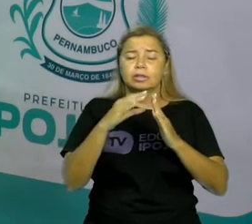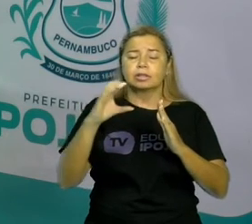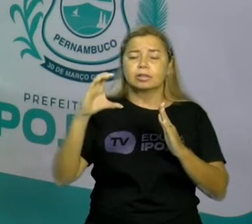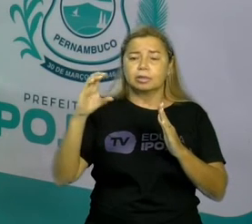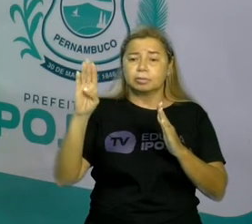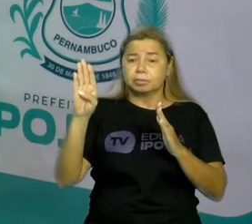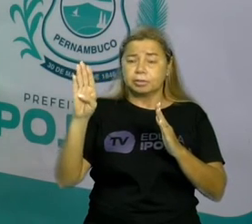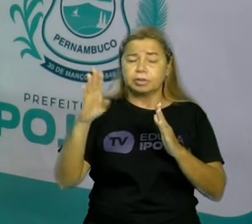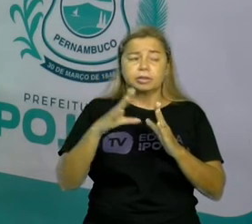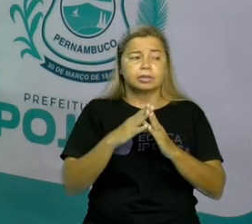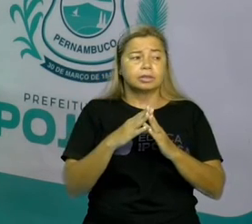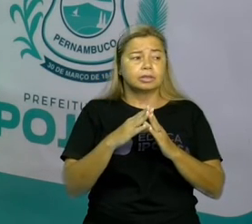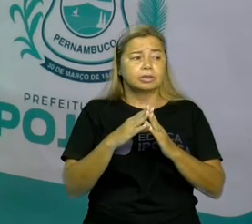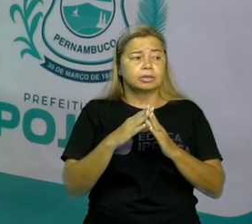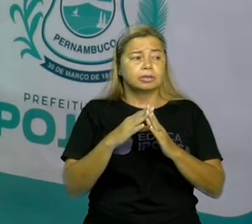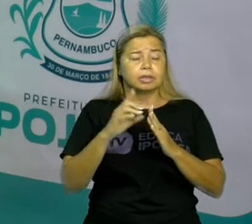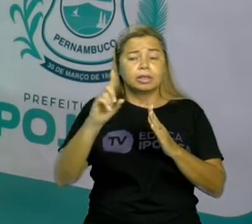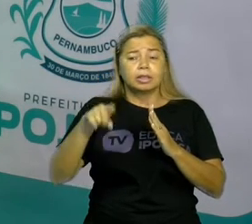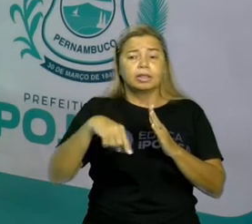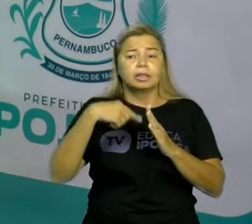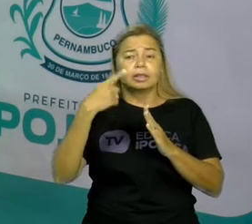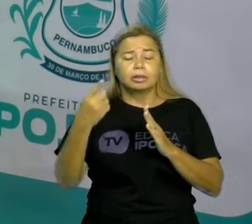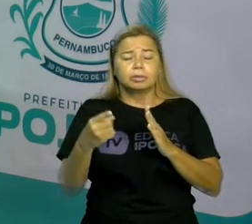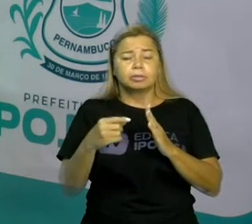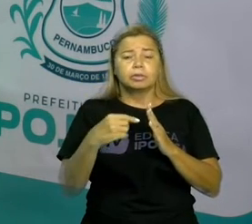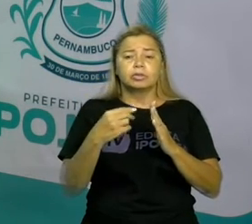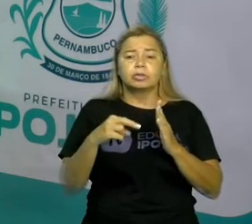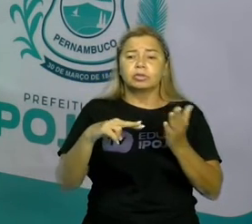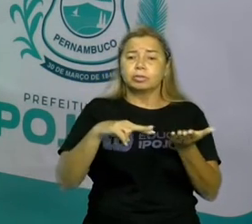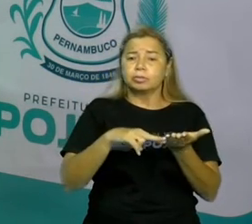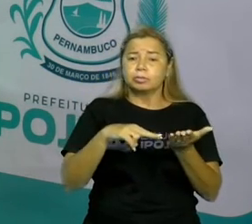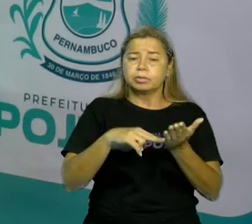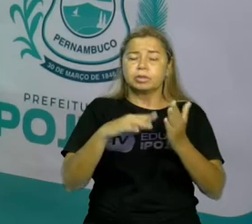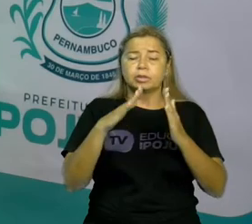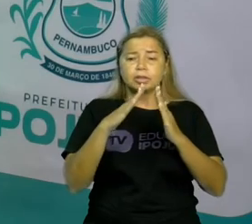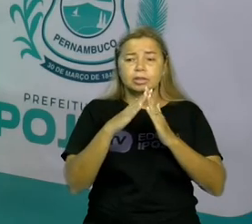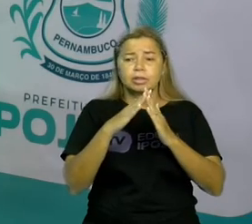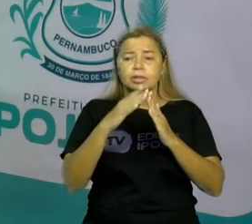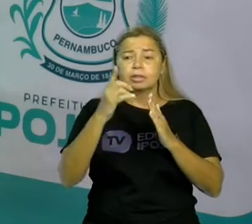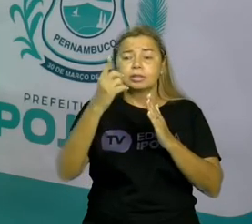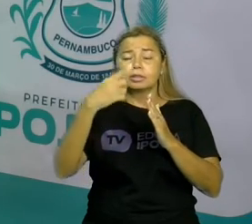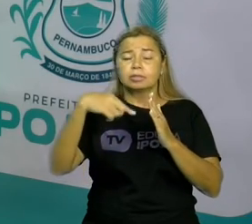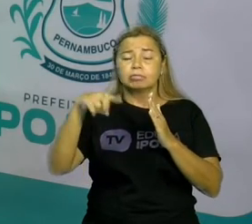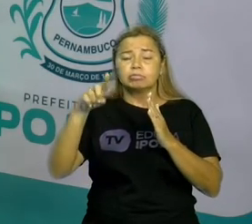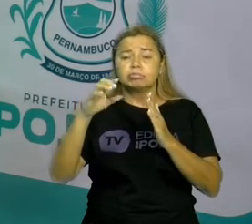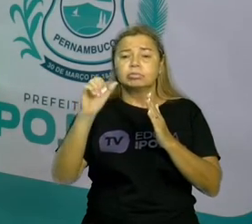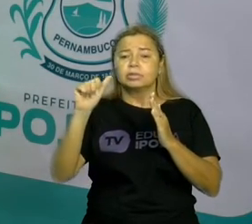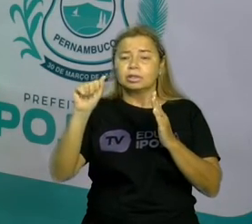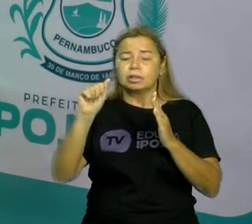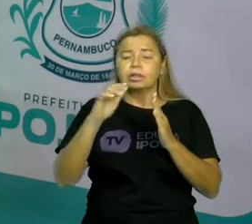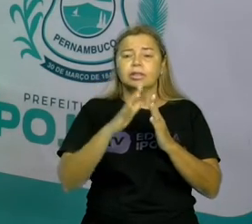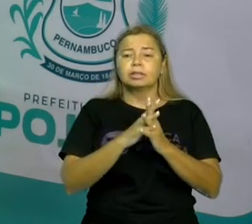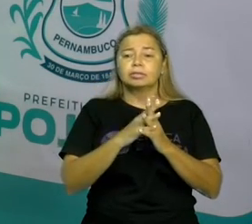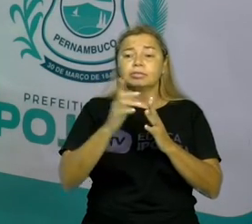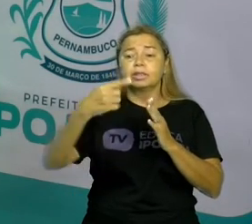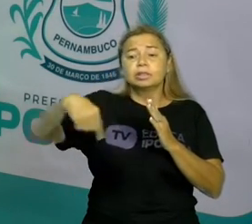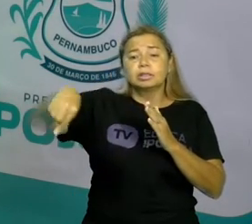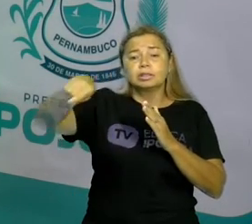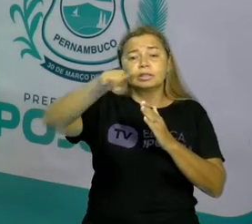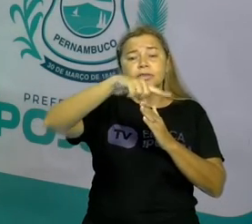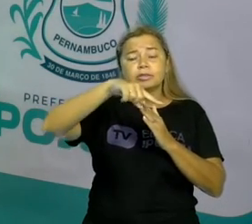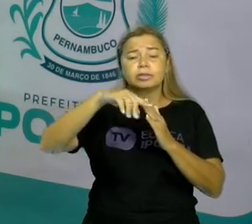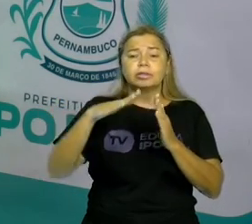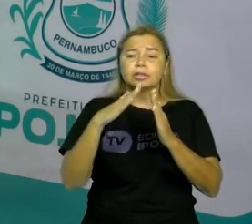B depois fazer a entrega da Pizza na casa a e voltar eu faria